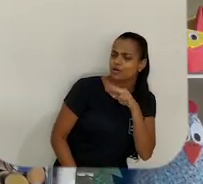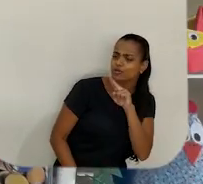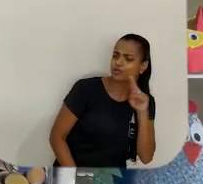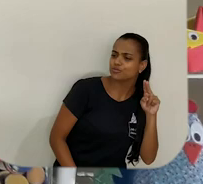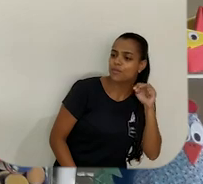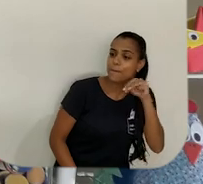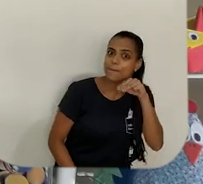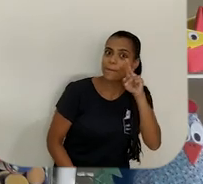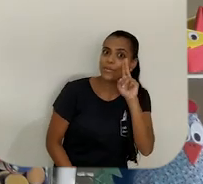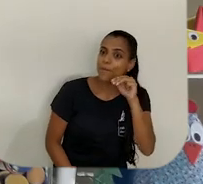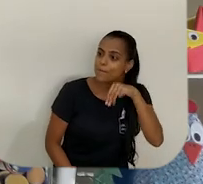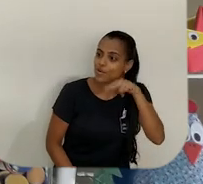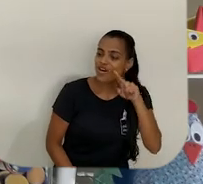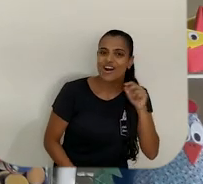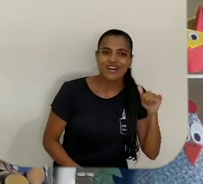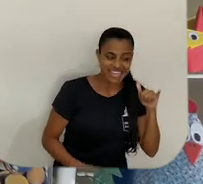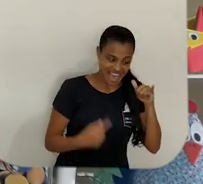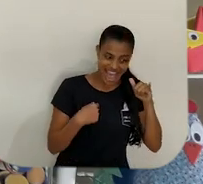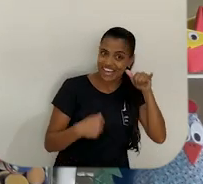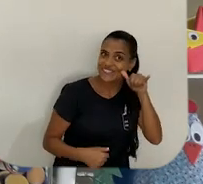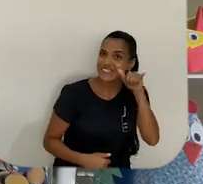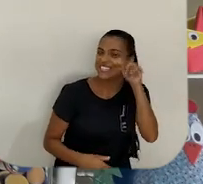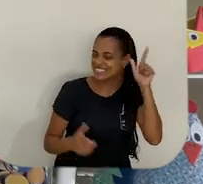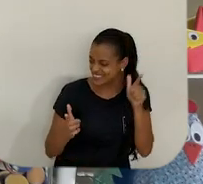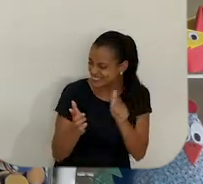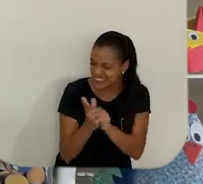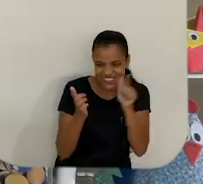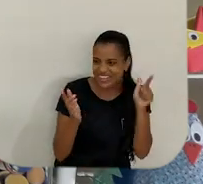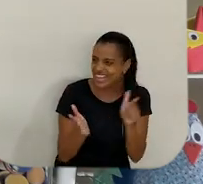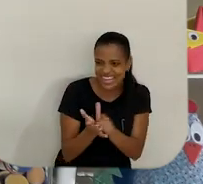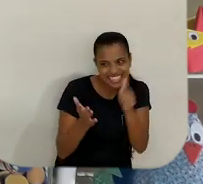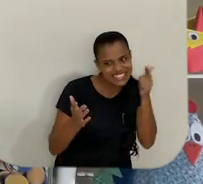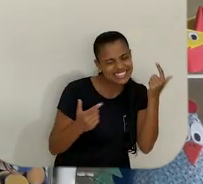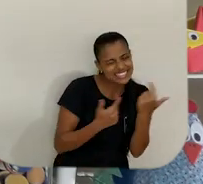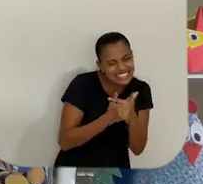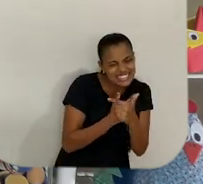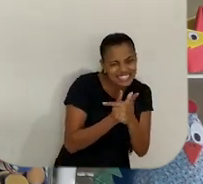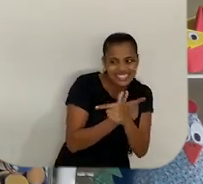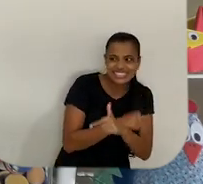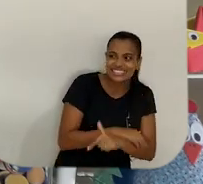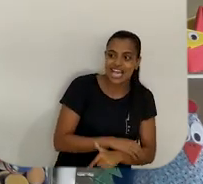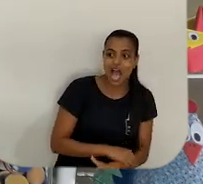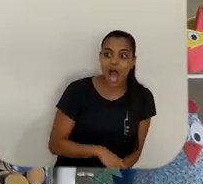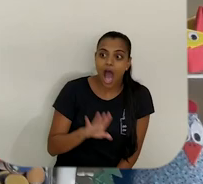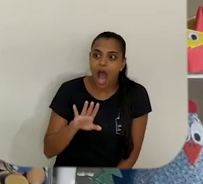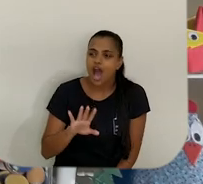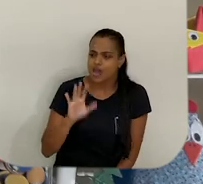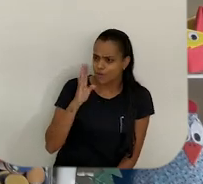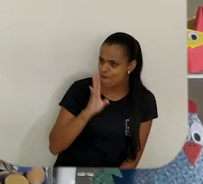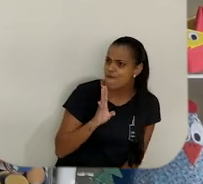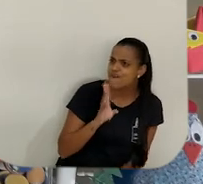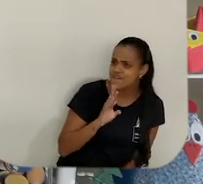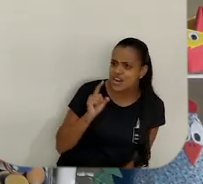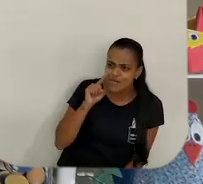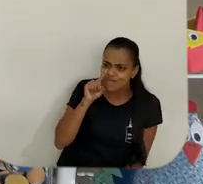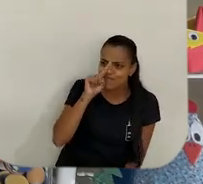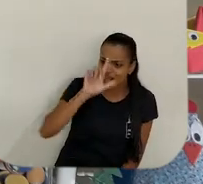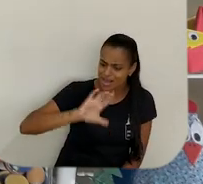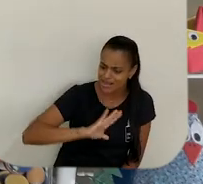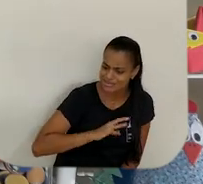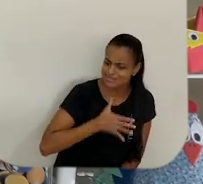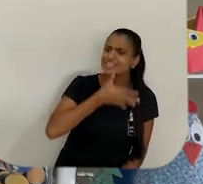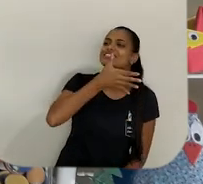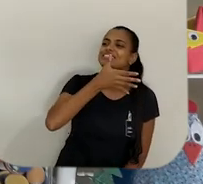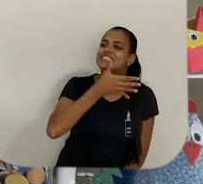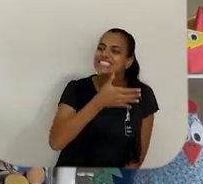Olá eu sou o mu o avião de papel eu